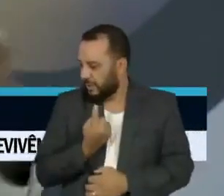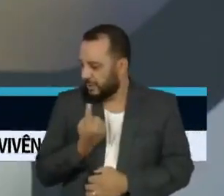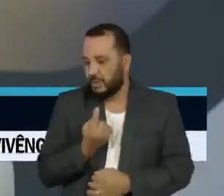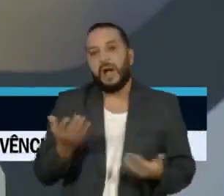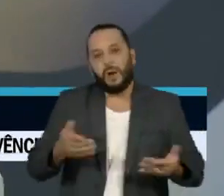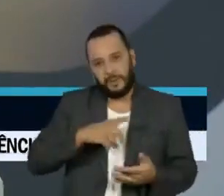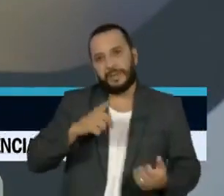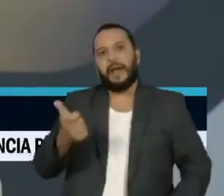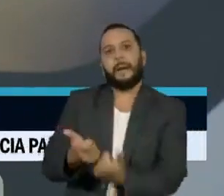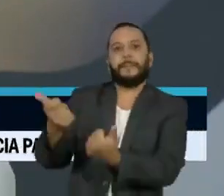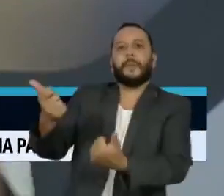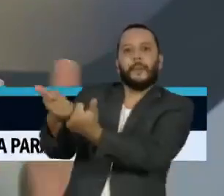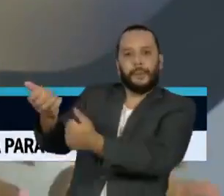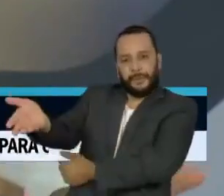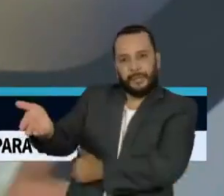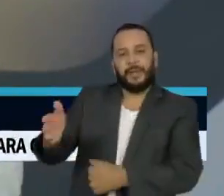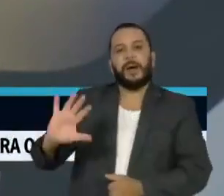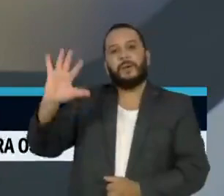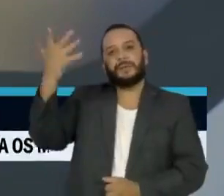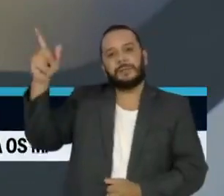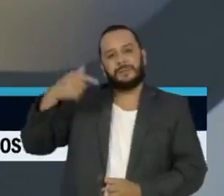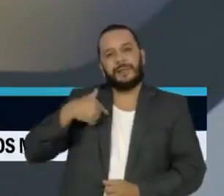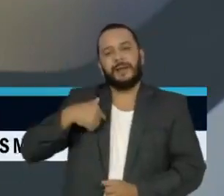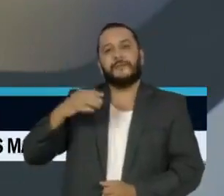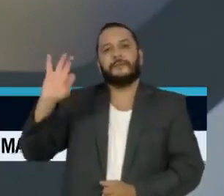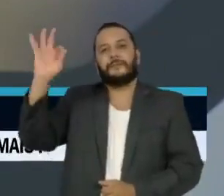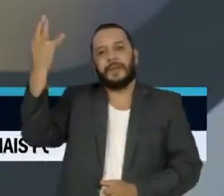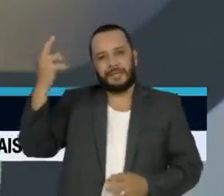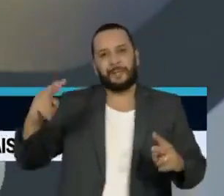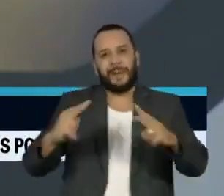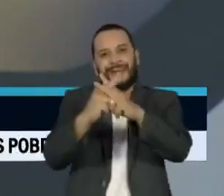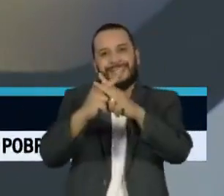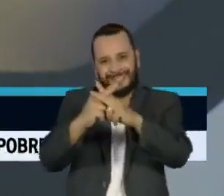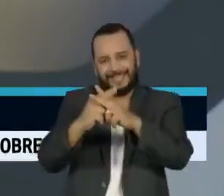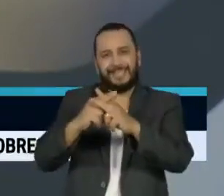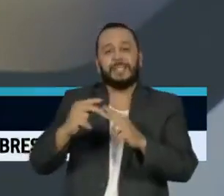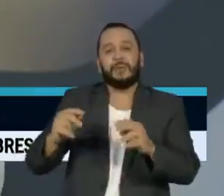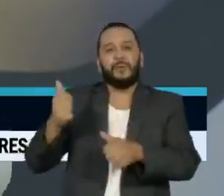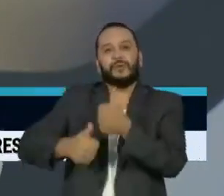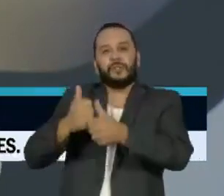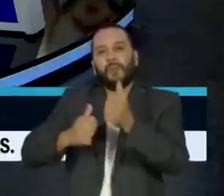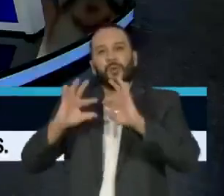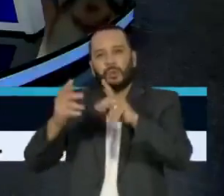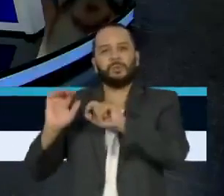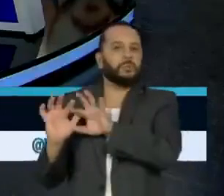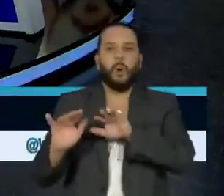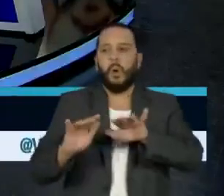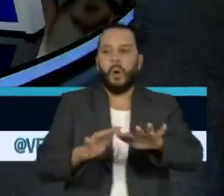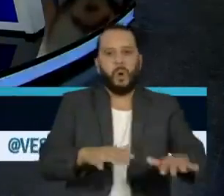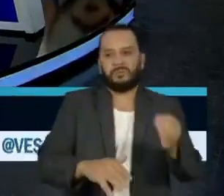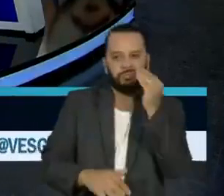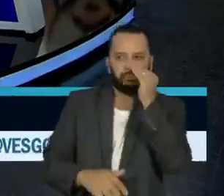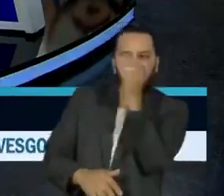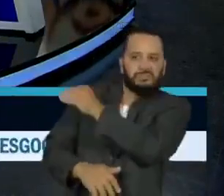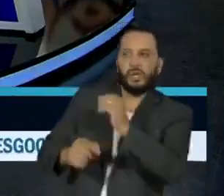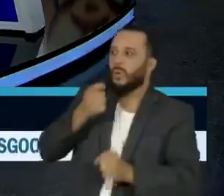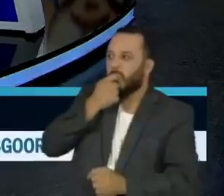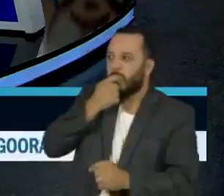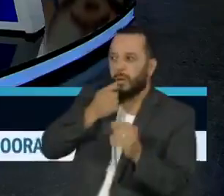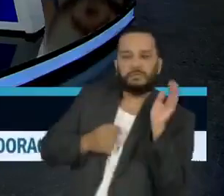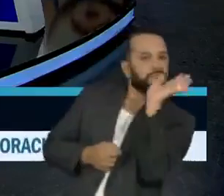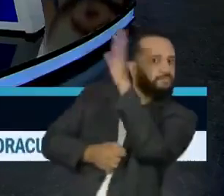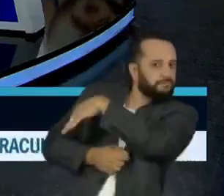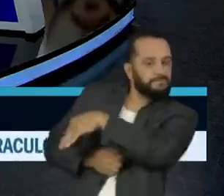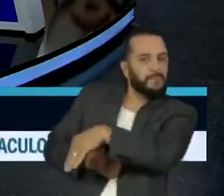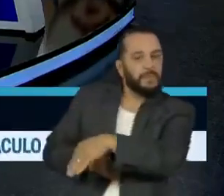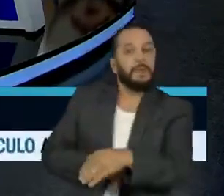então nós tivemos esse episódio em Paris que todos os tiros saíram de Campo da e temos esse episódio então que o time foi lá e registrou um boletim de